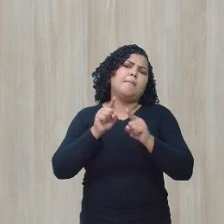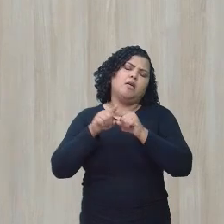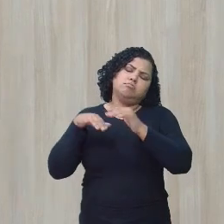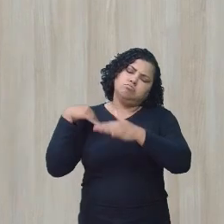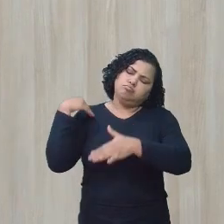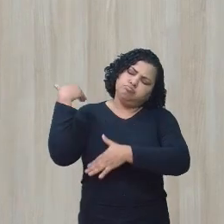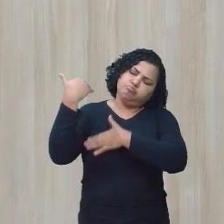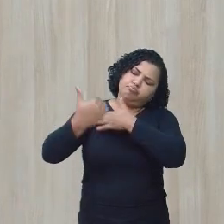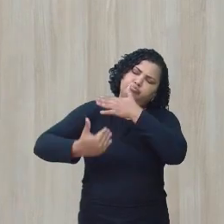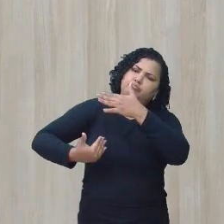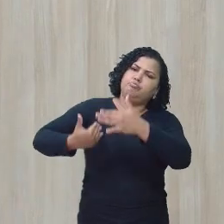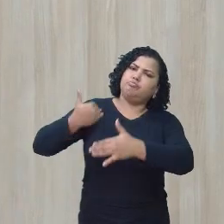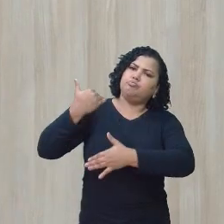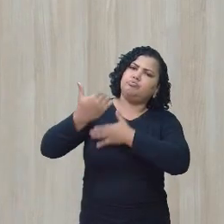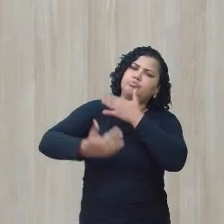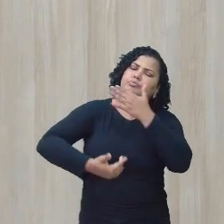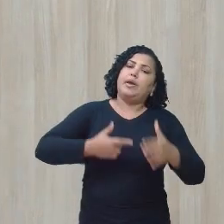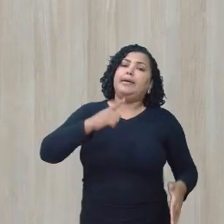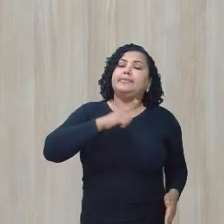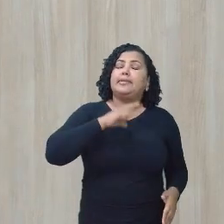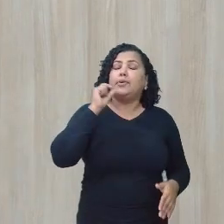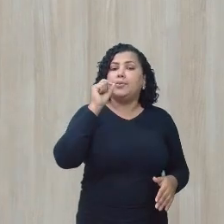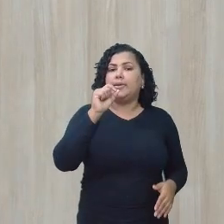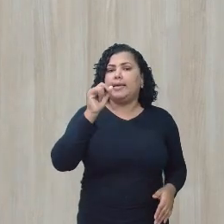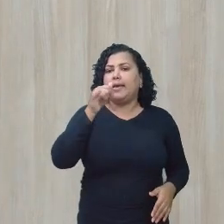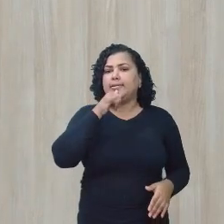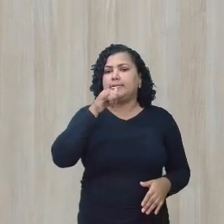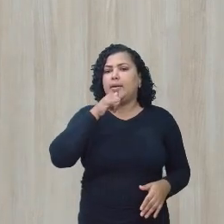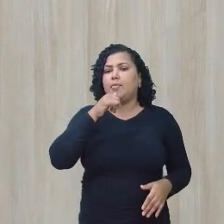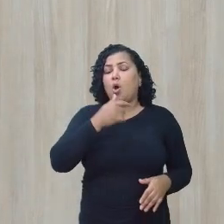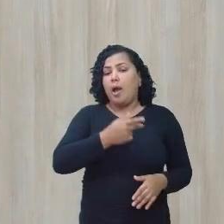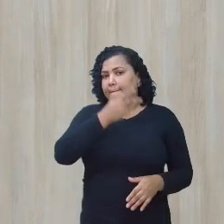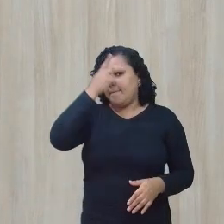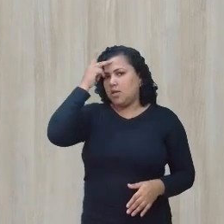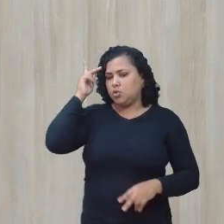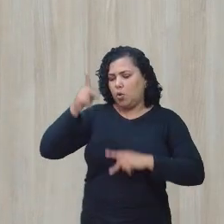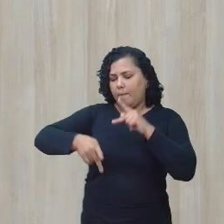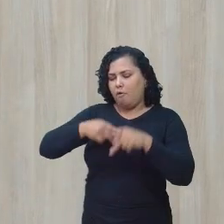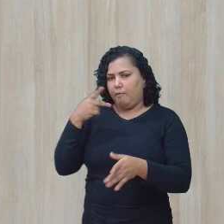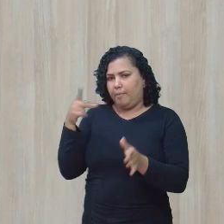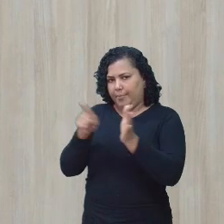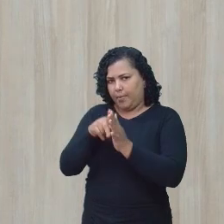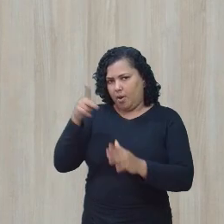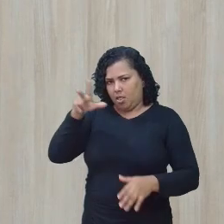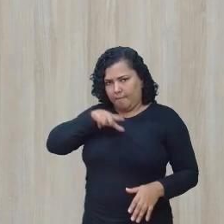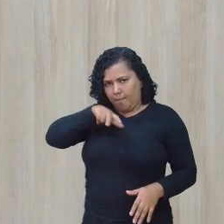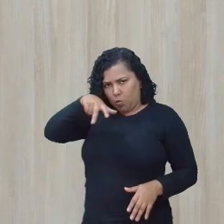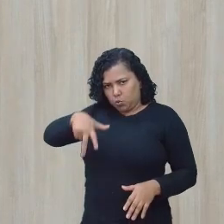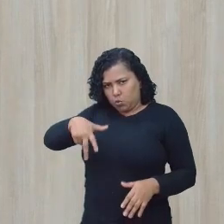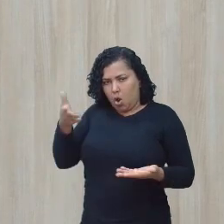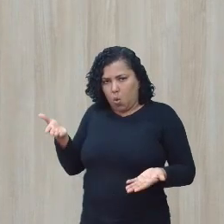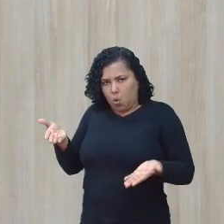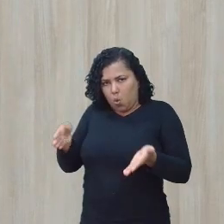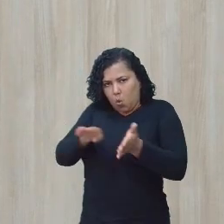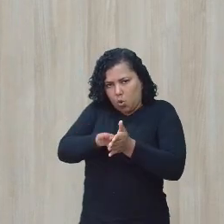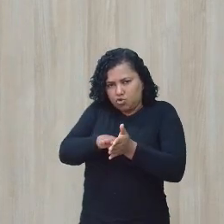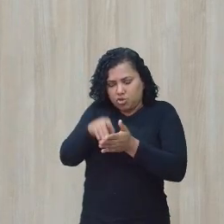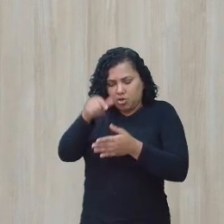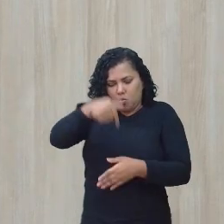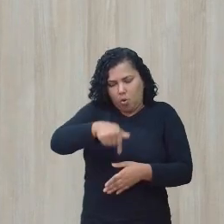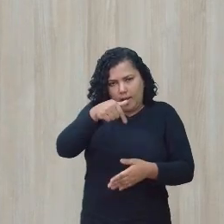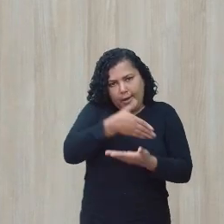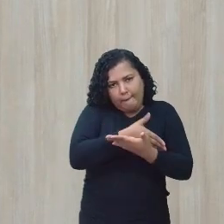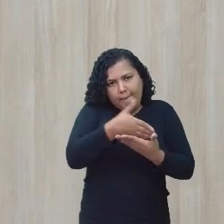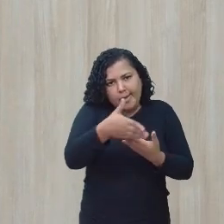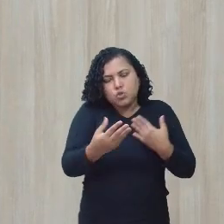vamos ter o estabelecimento efetivo dos portugueses aqui no território, né, brasileiro, por exemplo, como aqui em Pernambuco, quando vai ser implementada